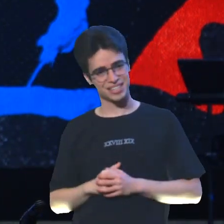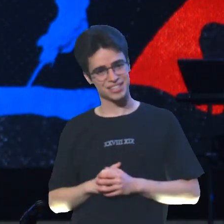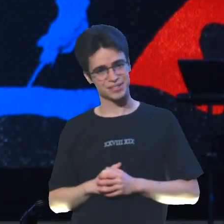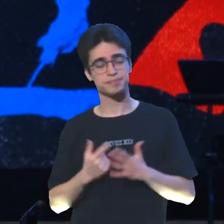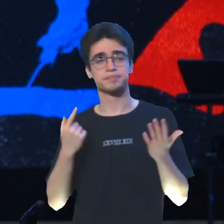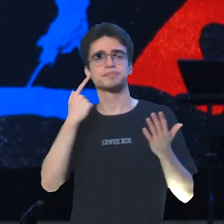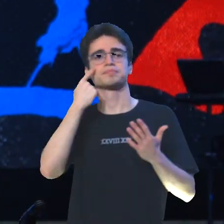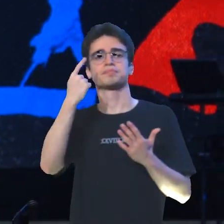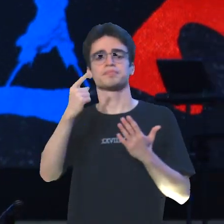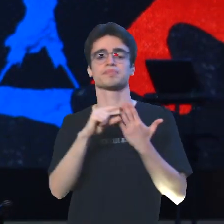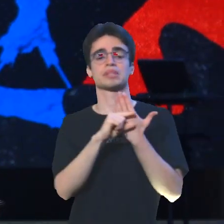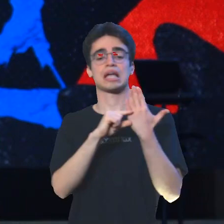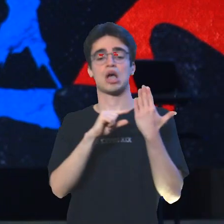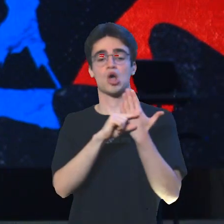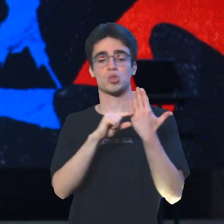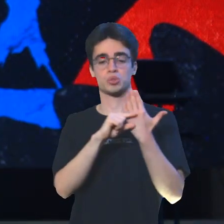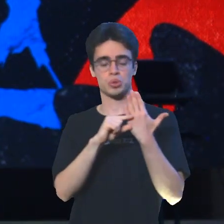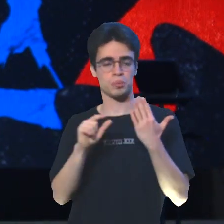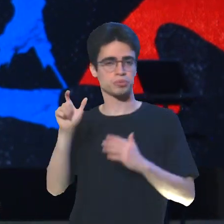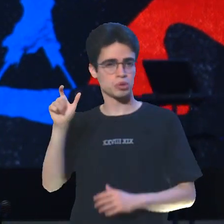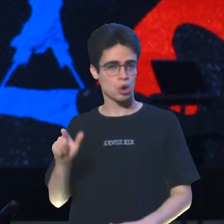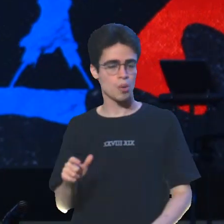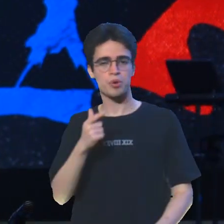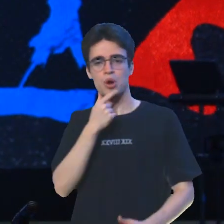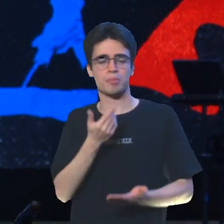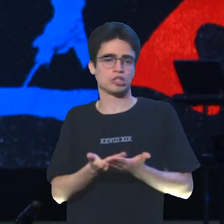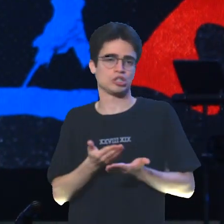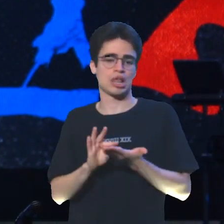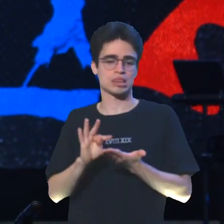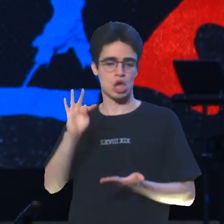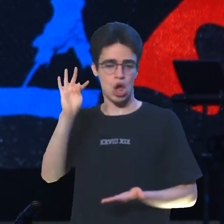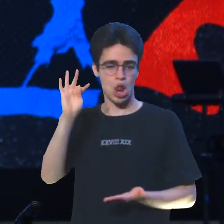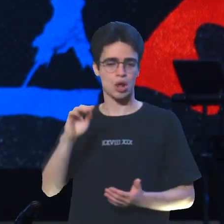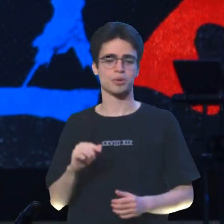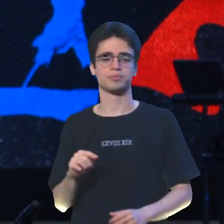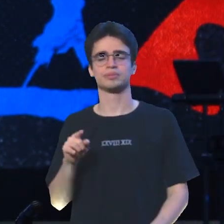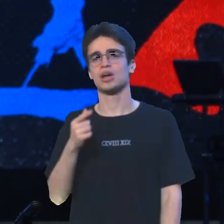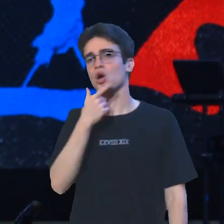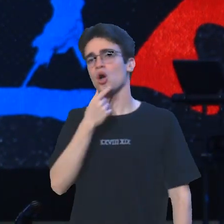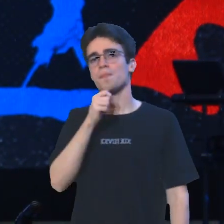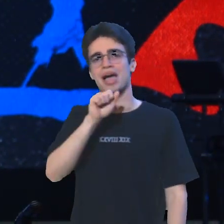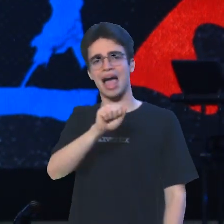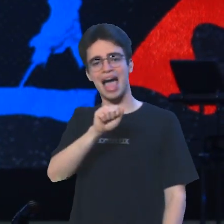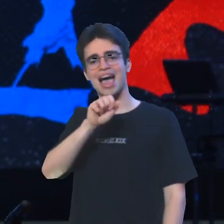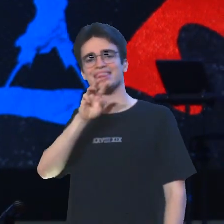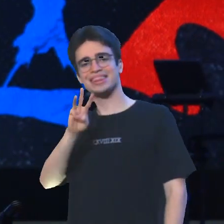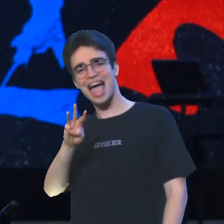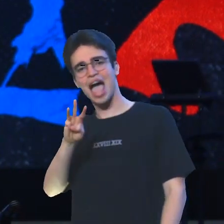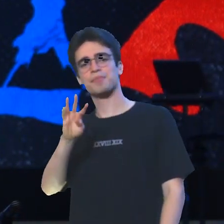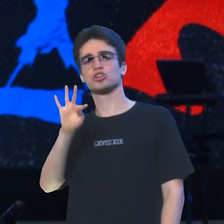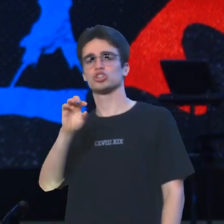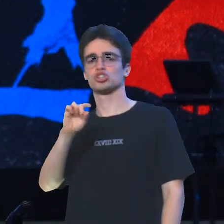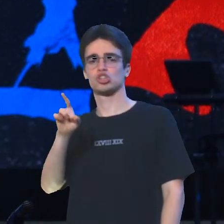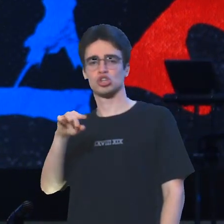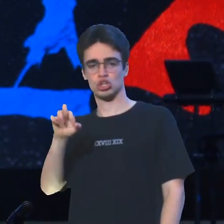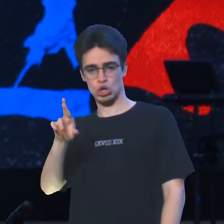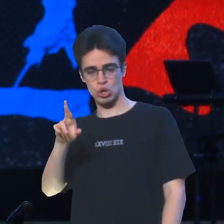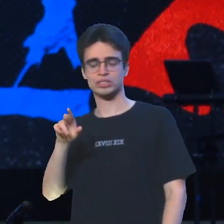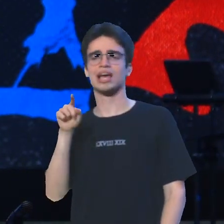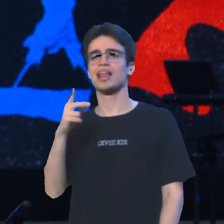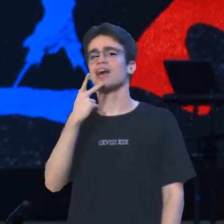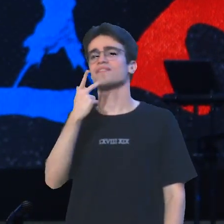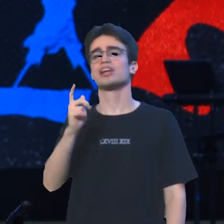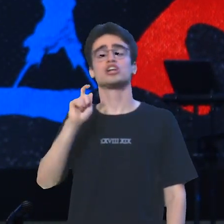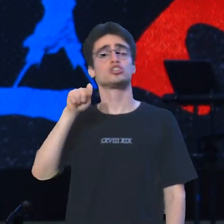dos autores, um teólogo e autor, o A.W. Tozer, vai falar de